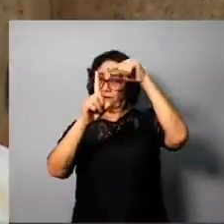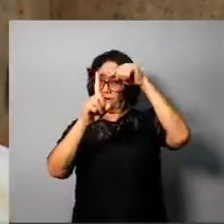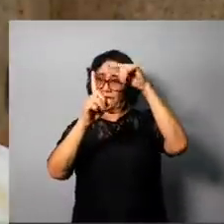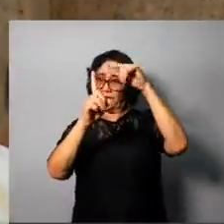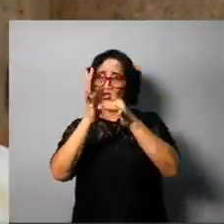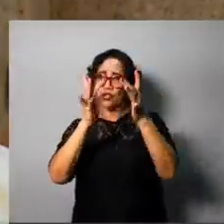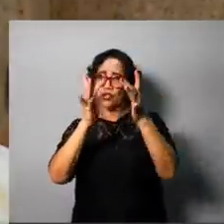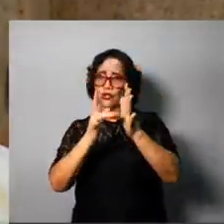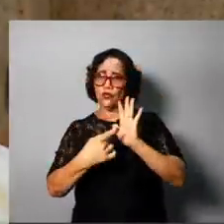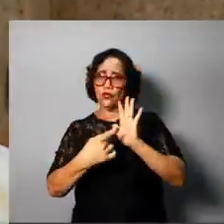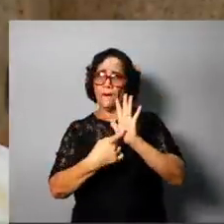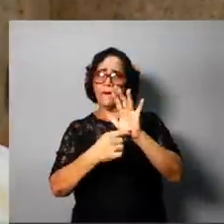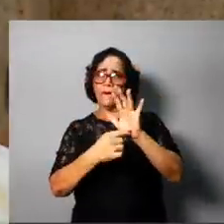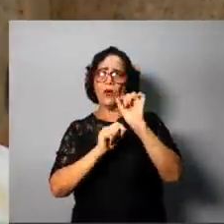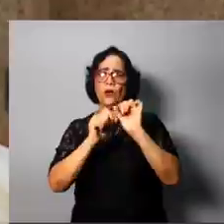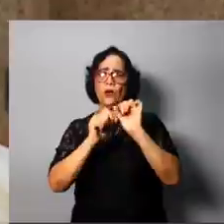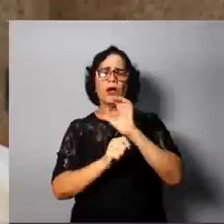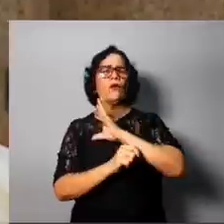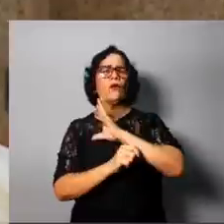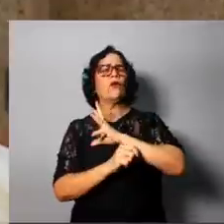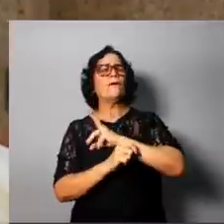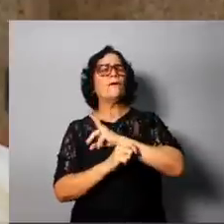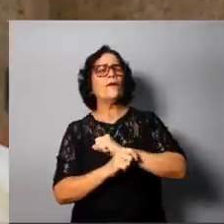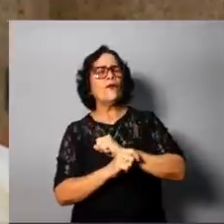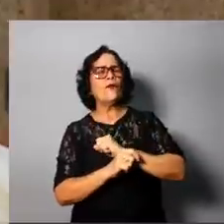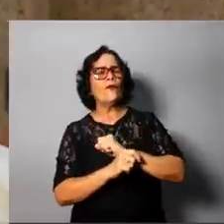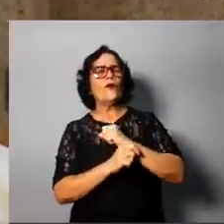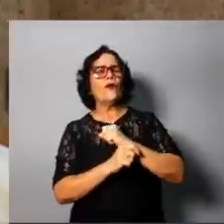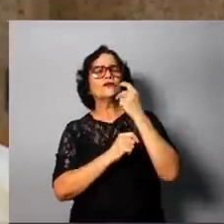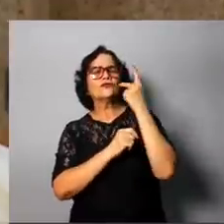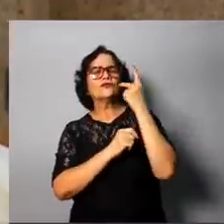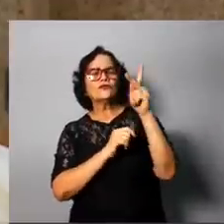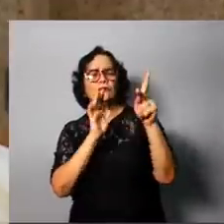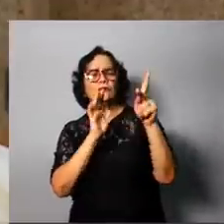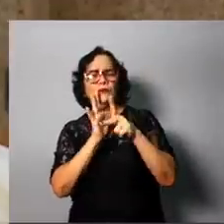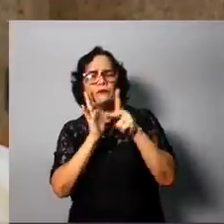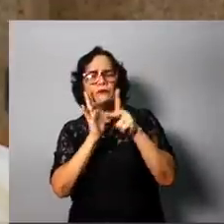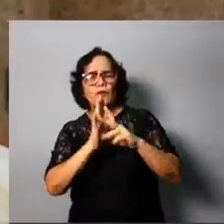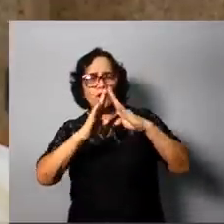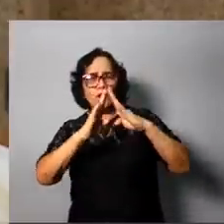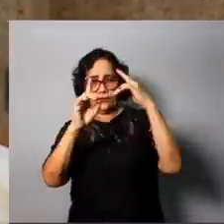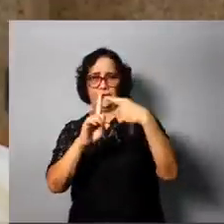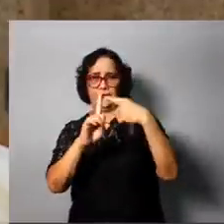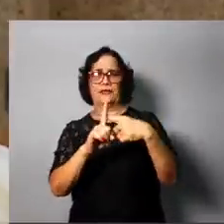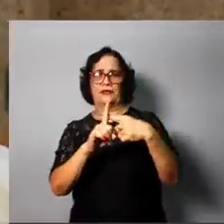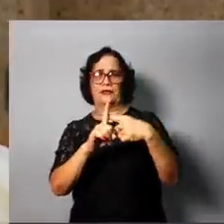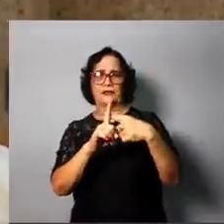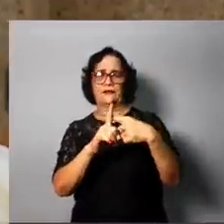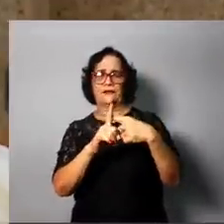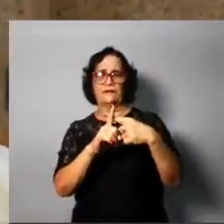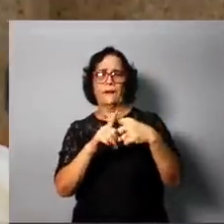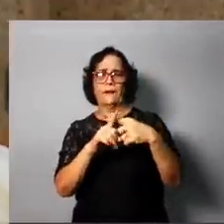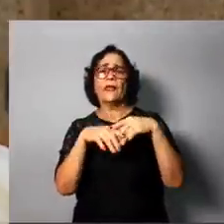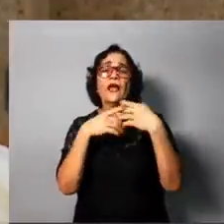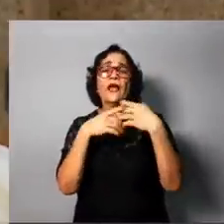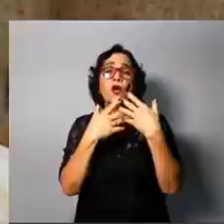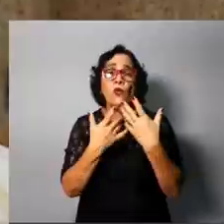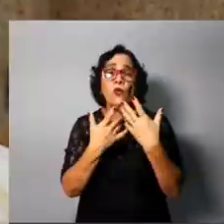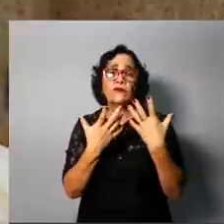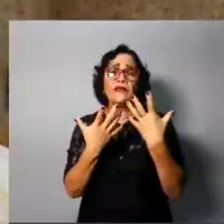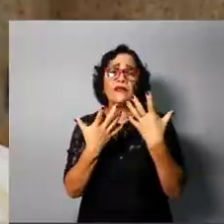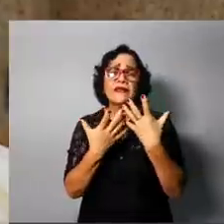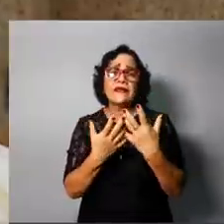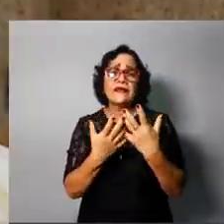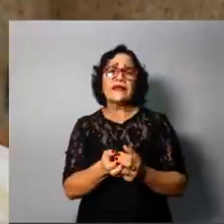quanto Ele ama a sua Igreja, quanto Ele quer bem a esta igreja, a